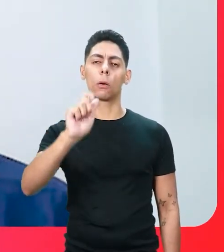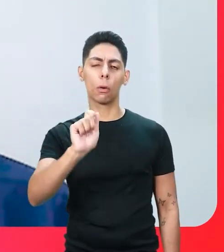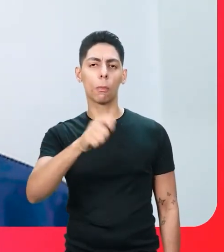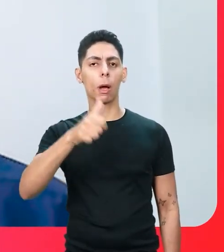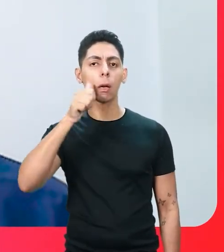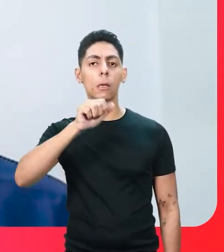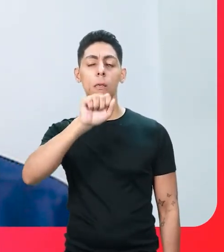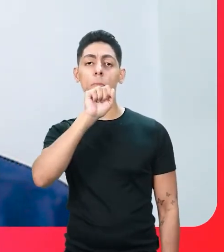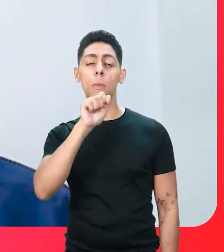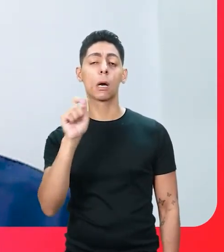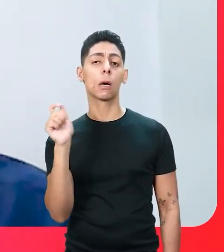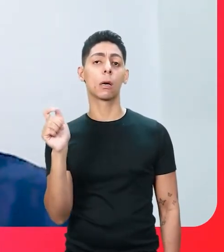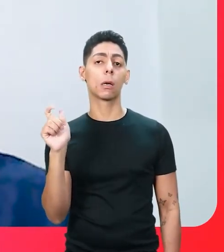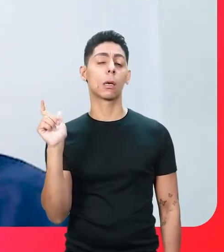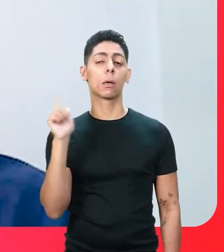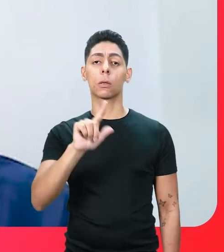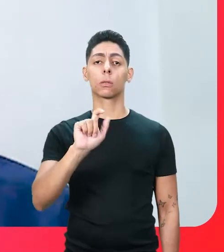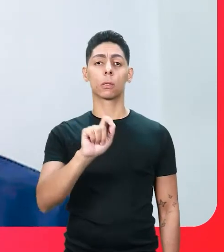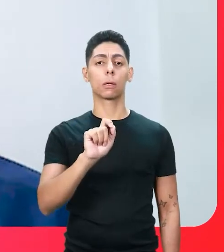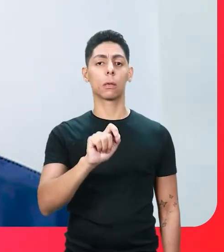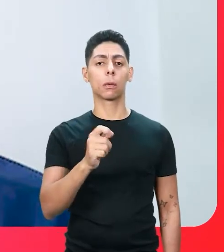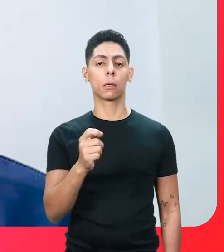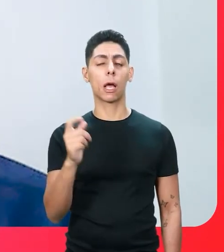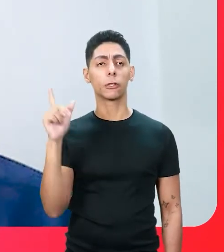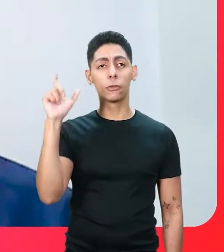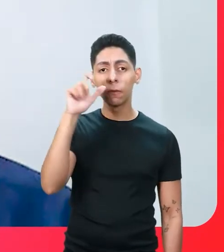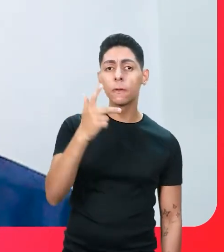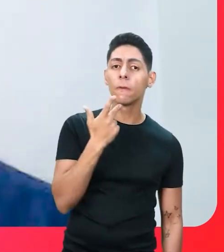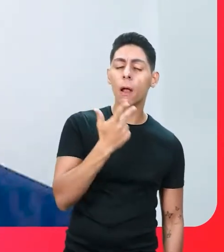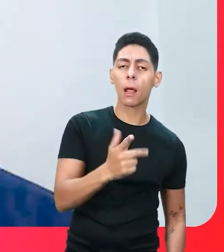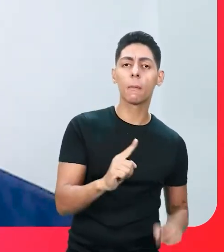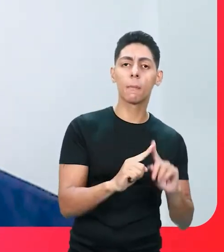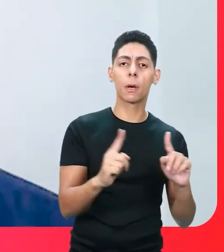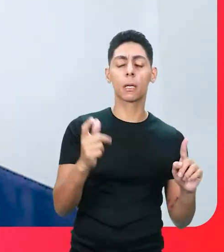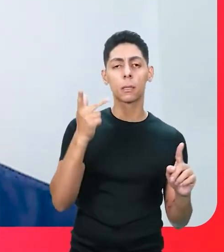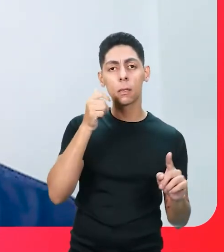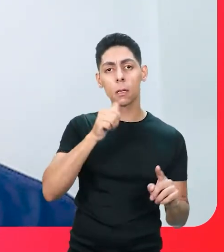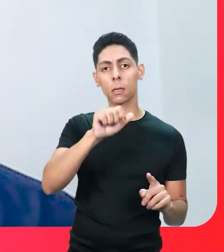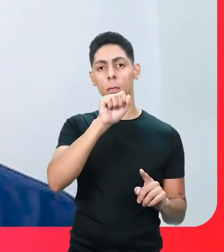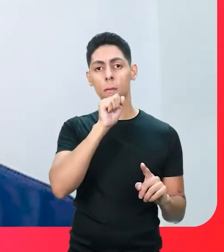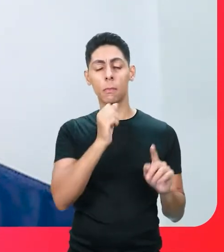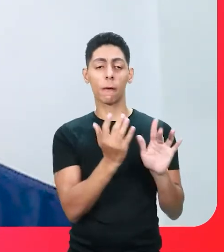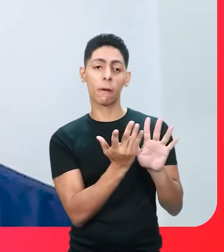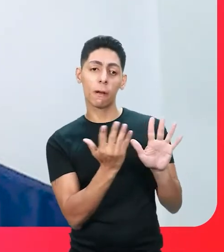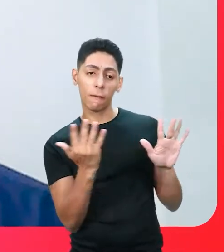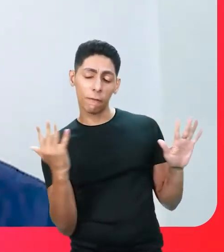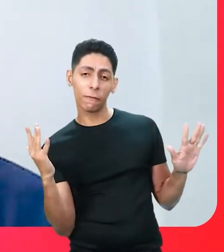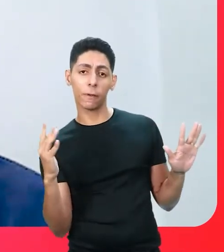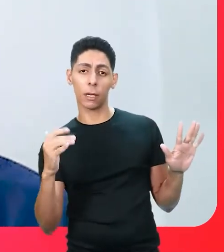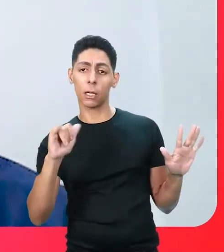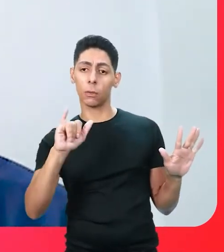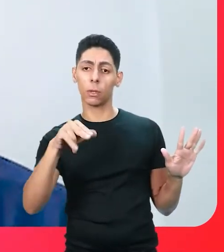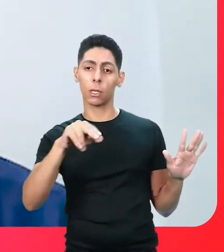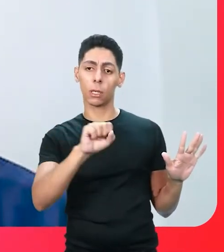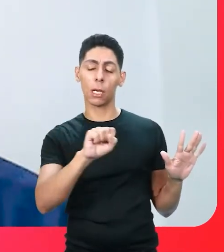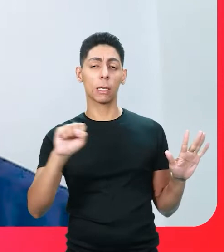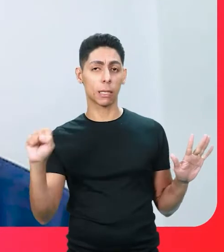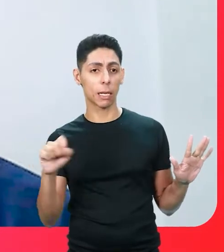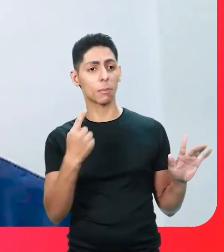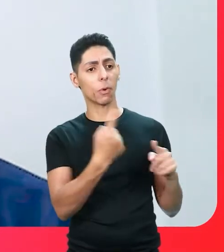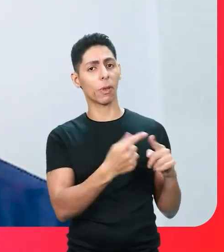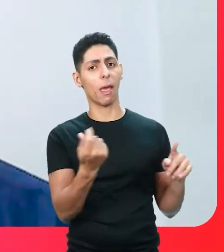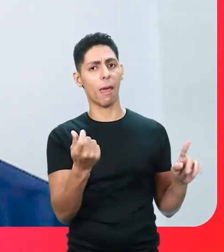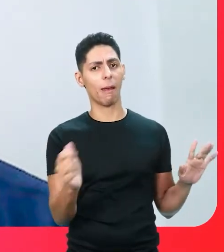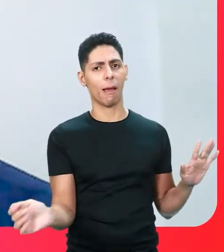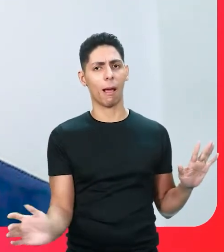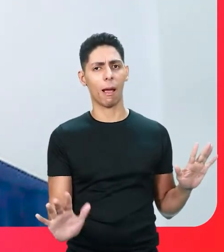mãe conseguia... É difícil falar isso sem me emocionar. Minha mãe conseguia, ficando em fila de INSS, porque isso era caro,